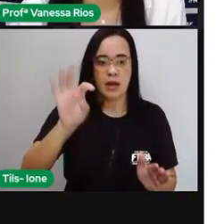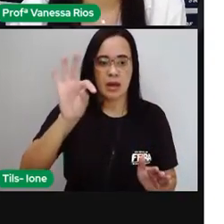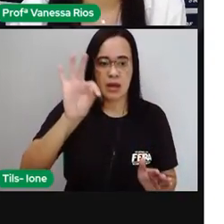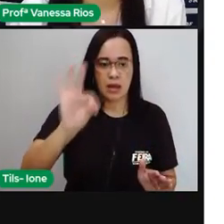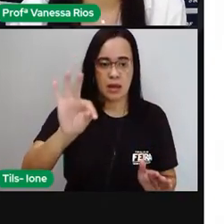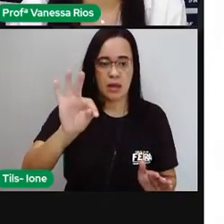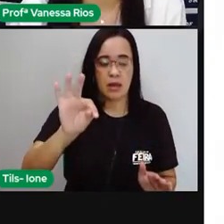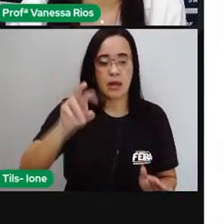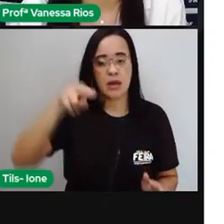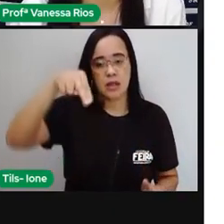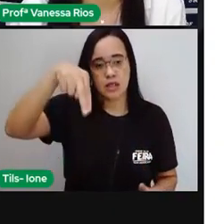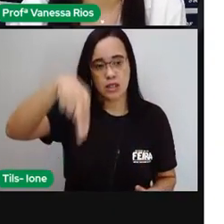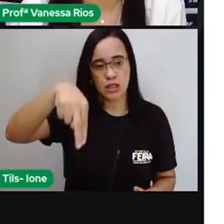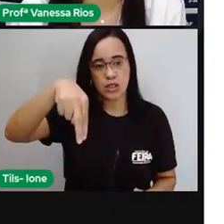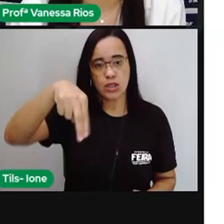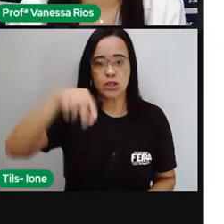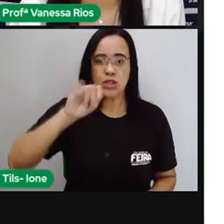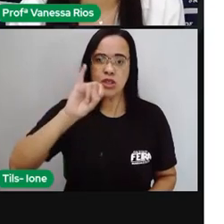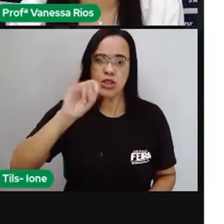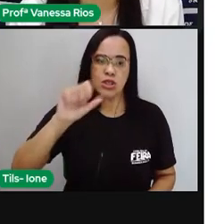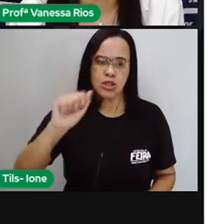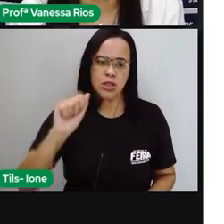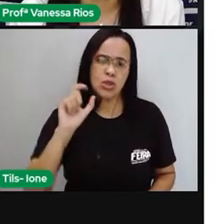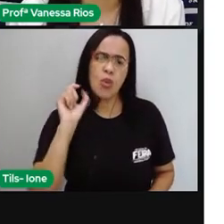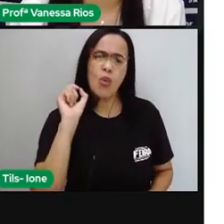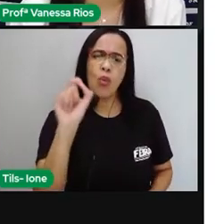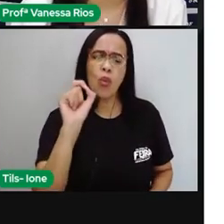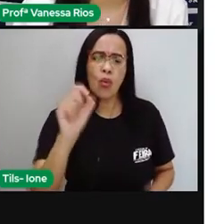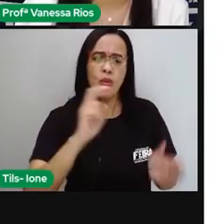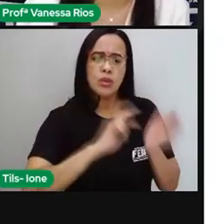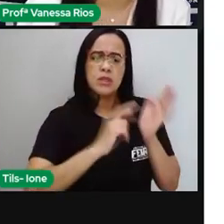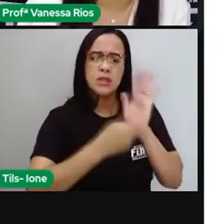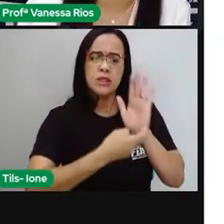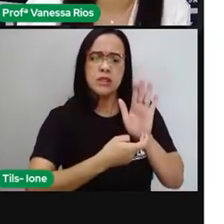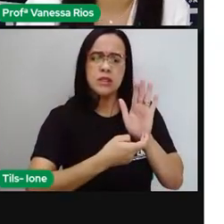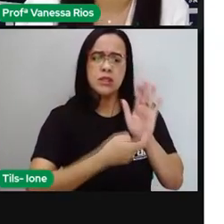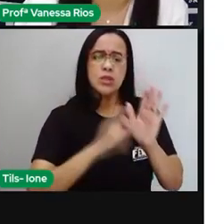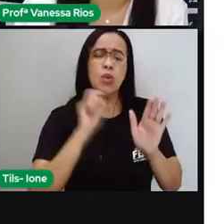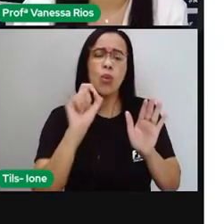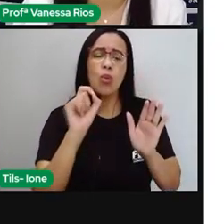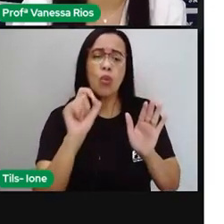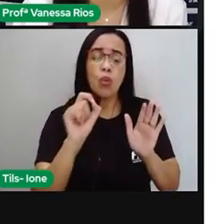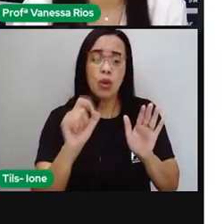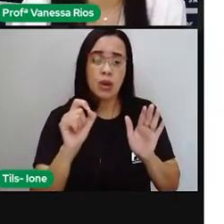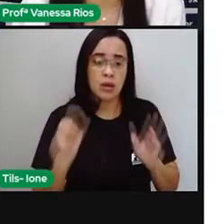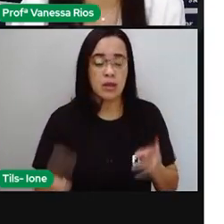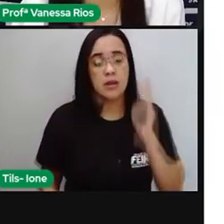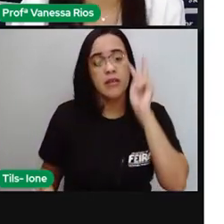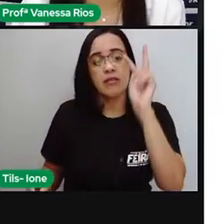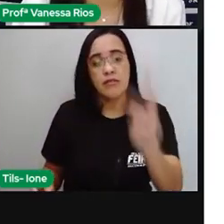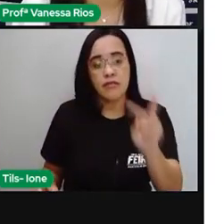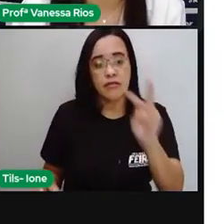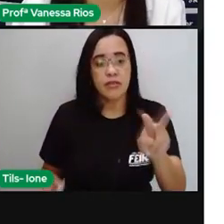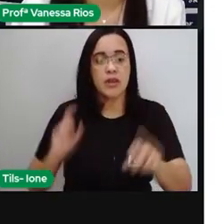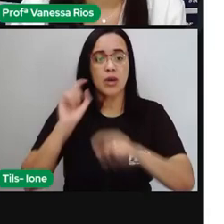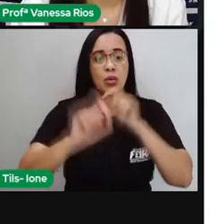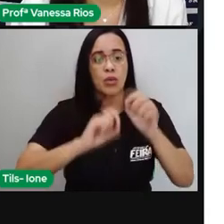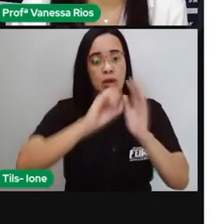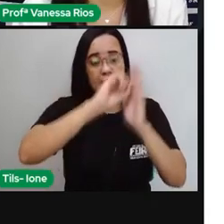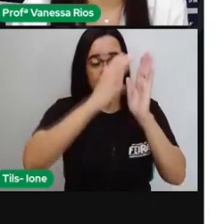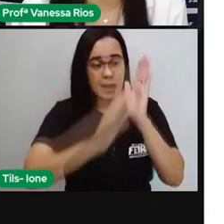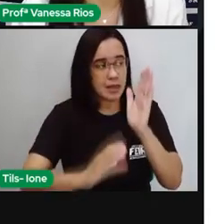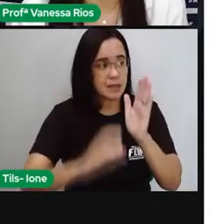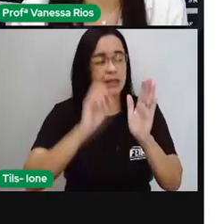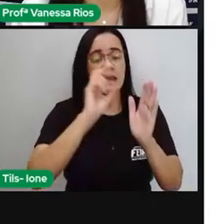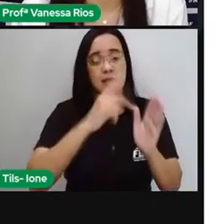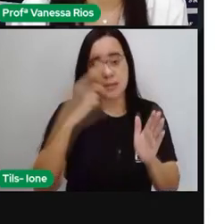Tarsila do Amaral e a gente vê os rostos, né, demonstrando características físicas diferentes, a gente já identifica que